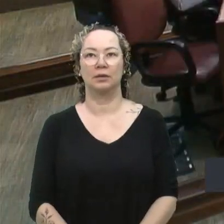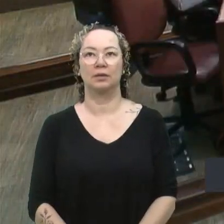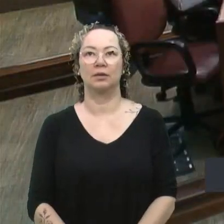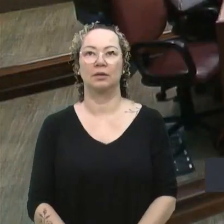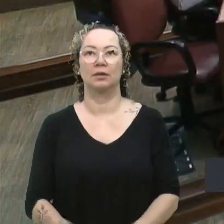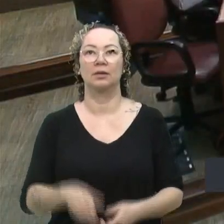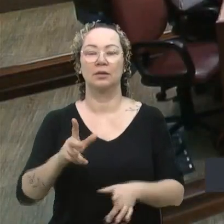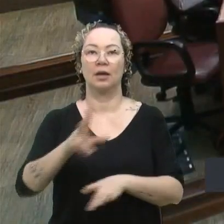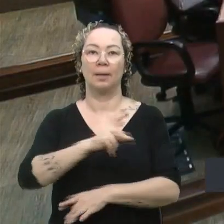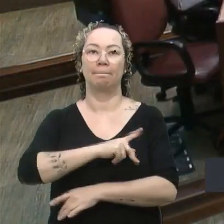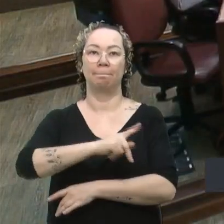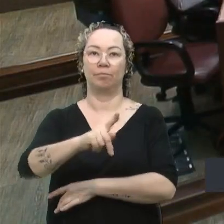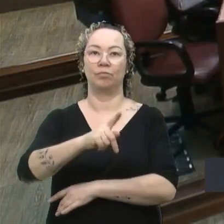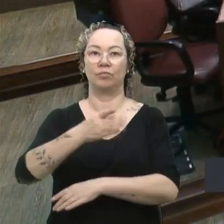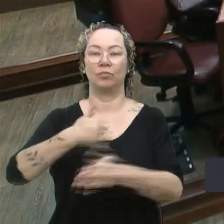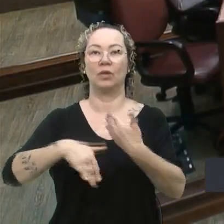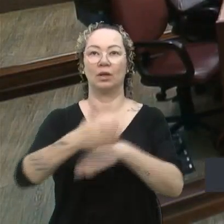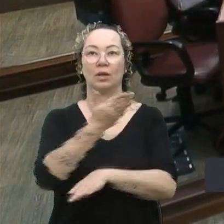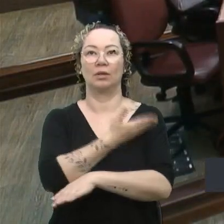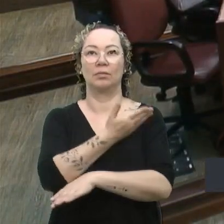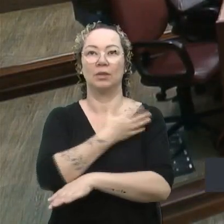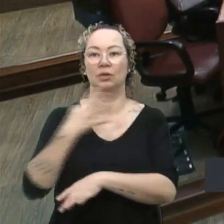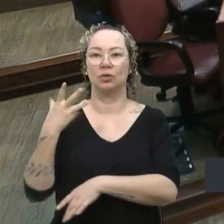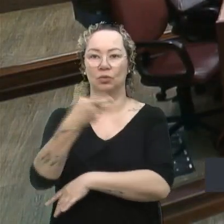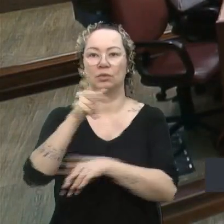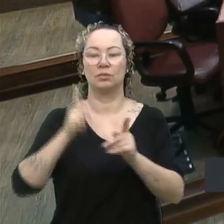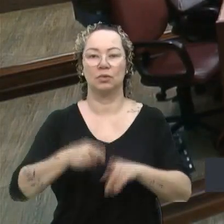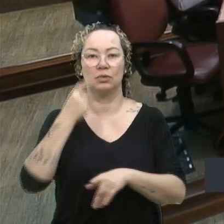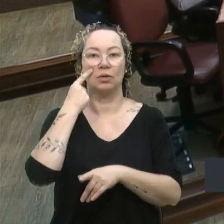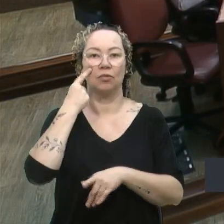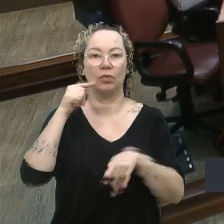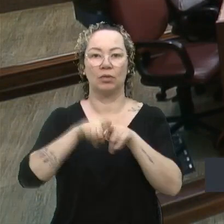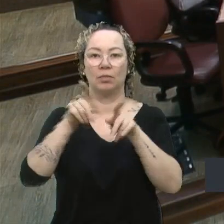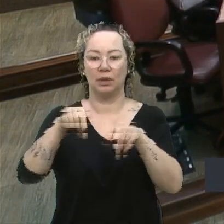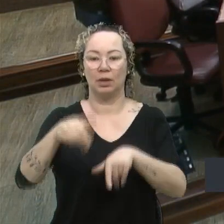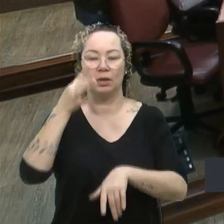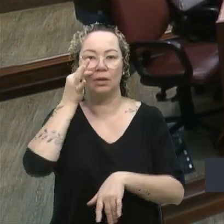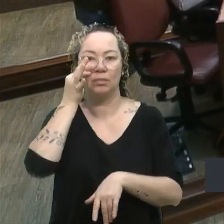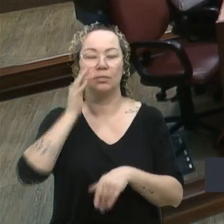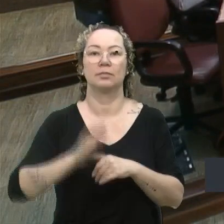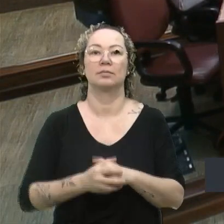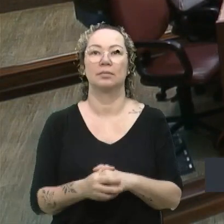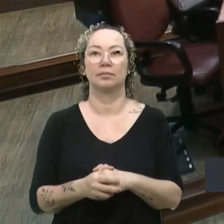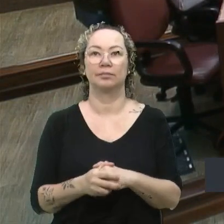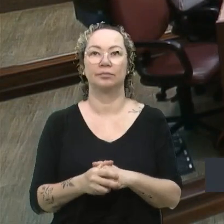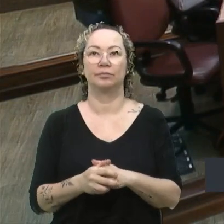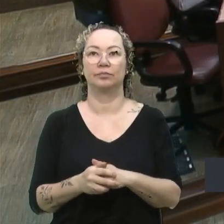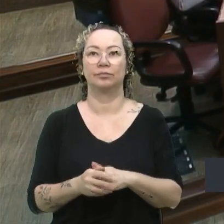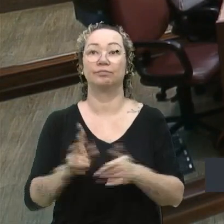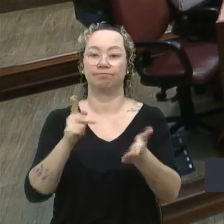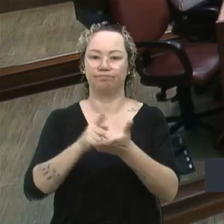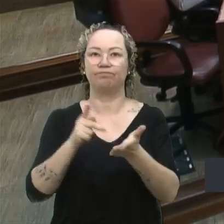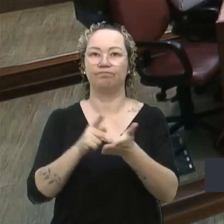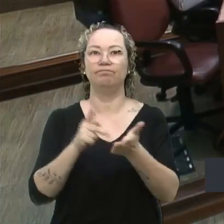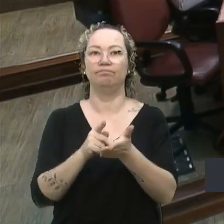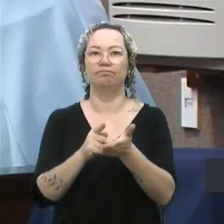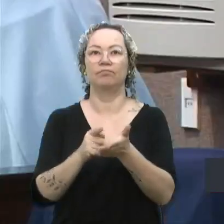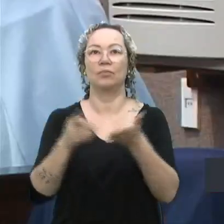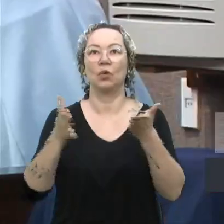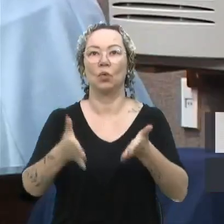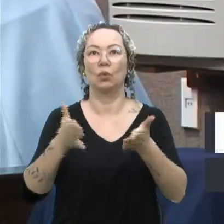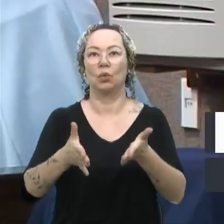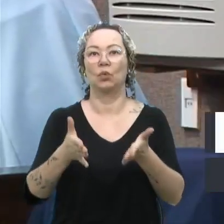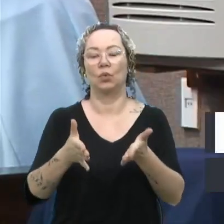Senhor presidente, nobres colegas, todos que nos assistem, o público aqui presente. Realmente hoje vivemos um